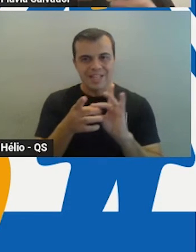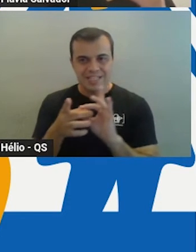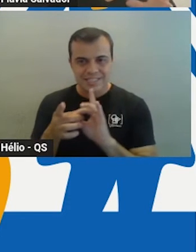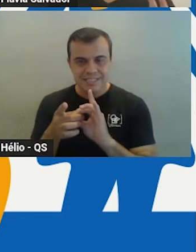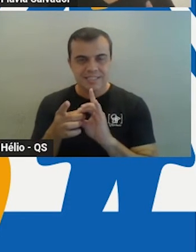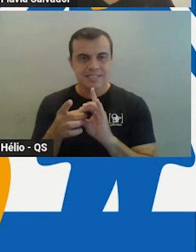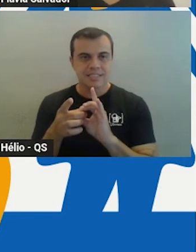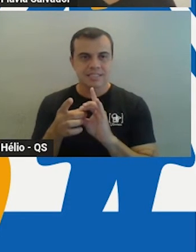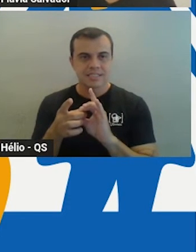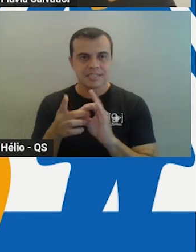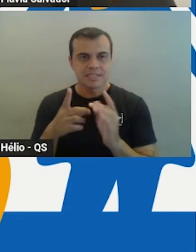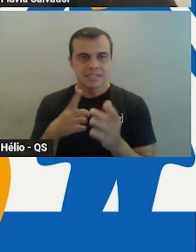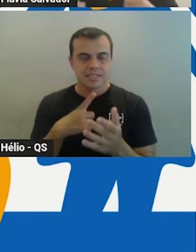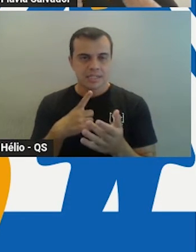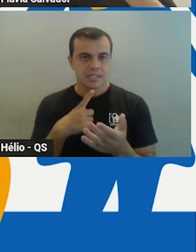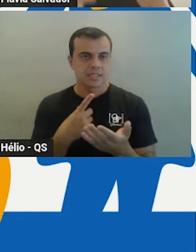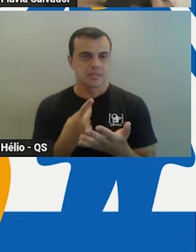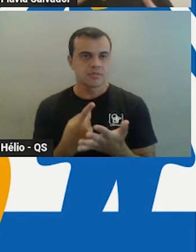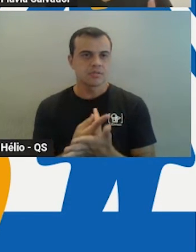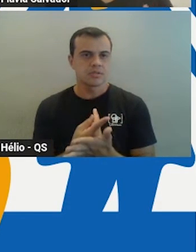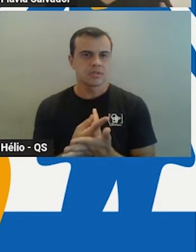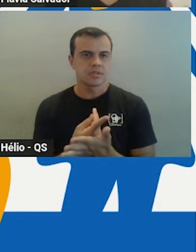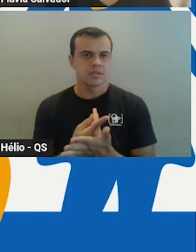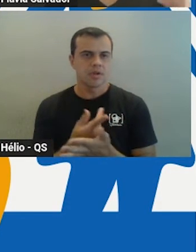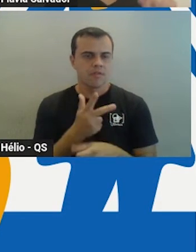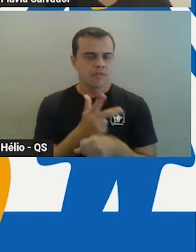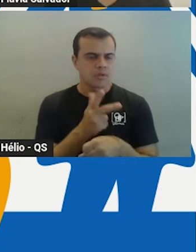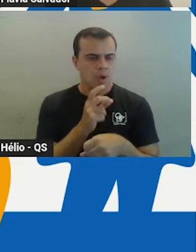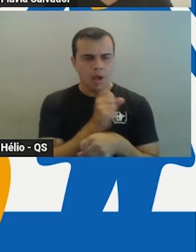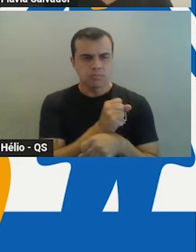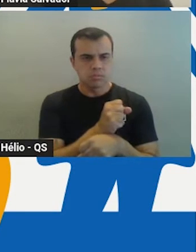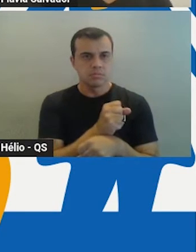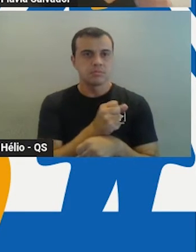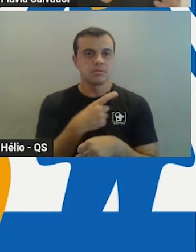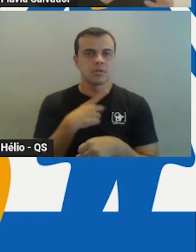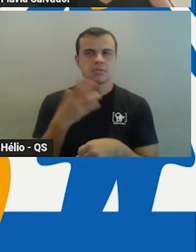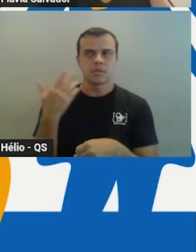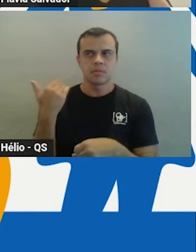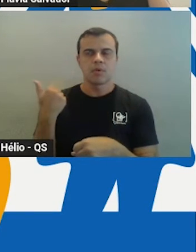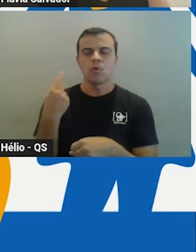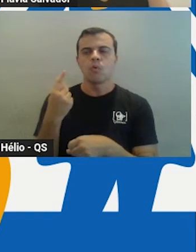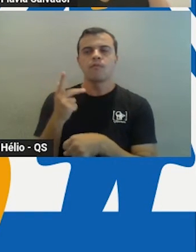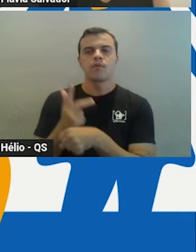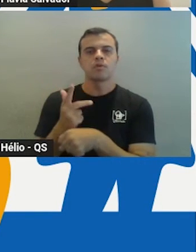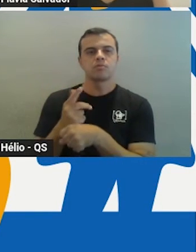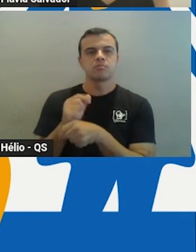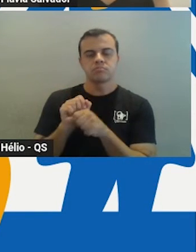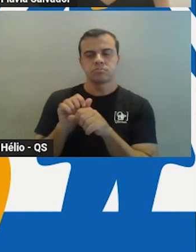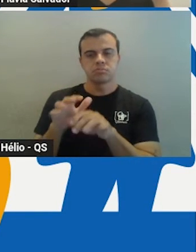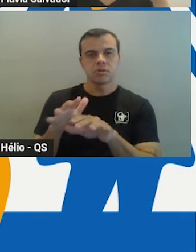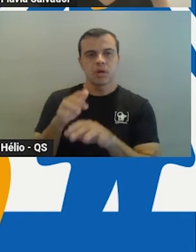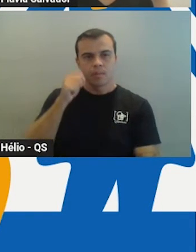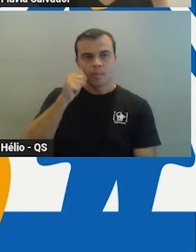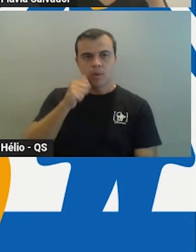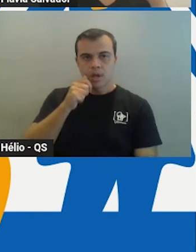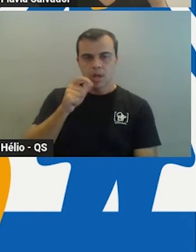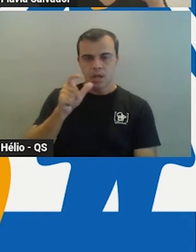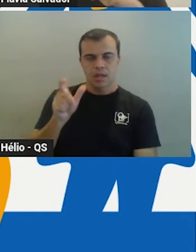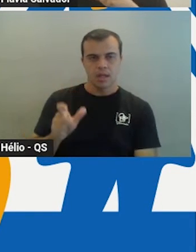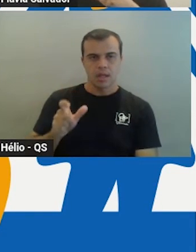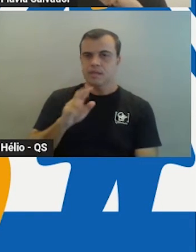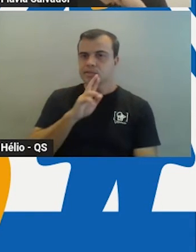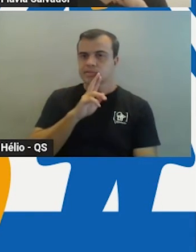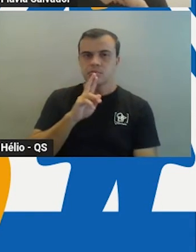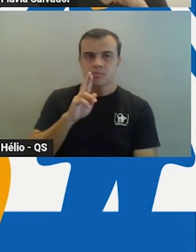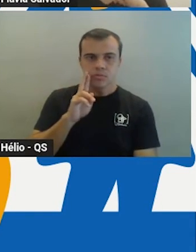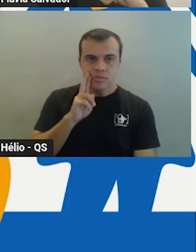das viralizações de vídeos curtos. Há um tempo atrás, viralizou uma atendente de um